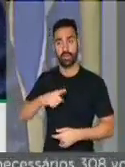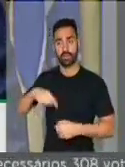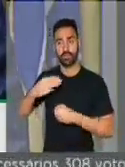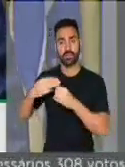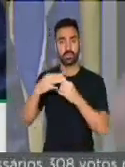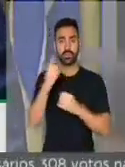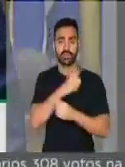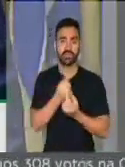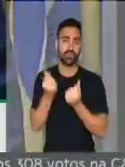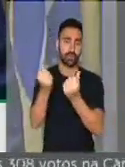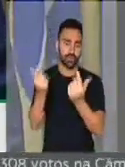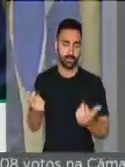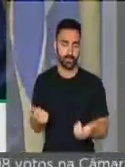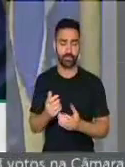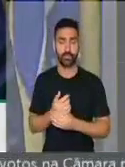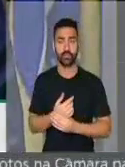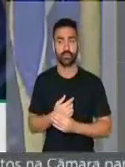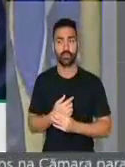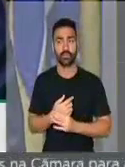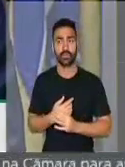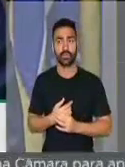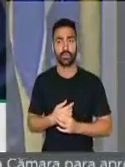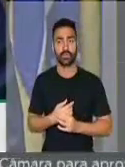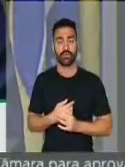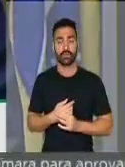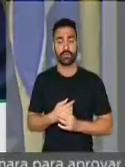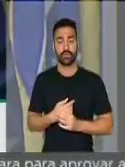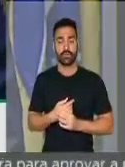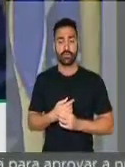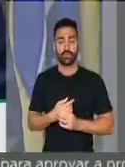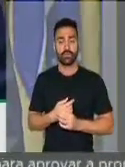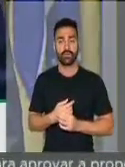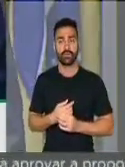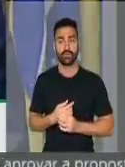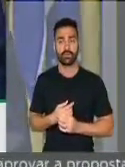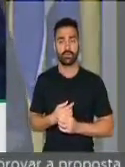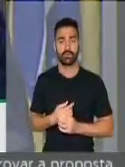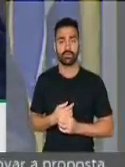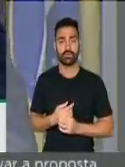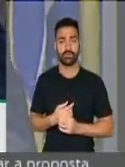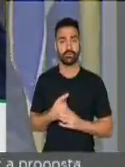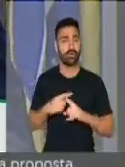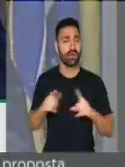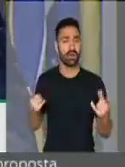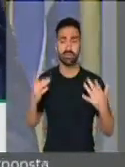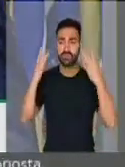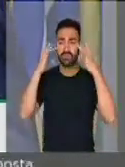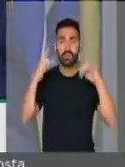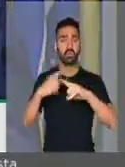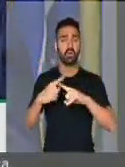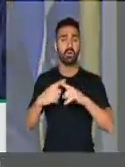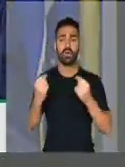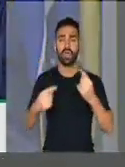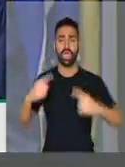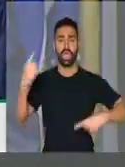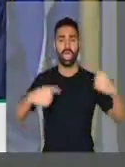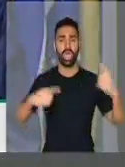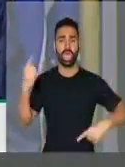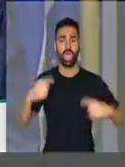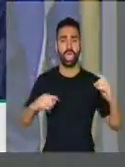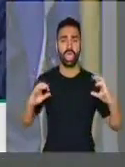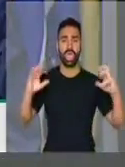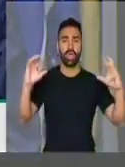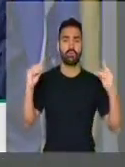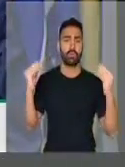municípios. Não sei por que criou-se tanta polêmica com relação a isso, a ponto de se dizer